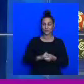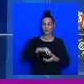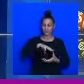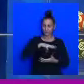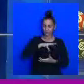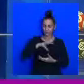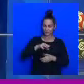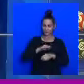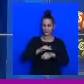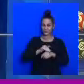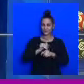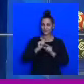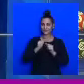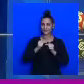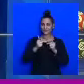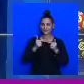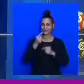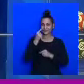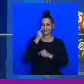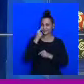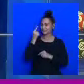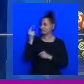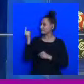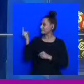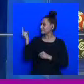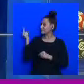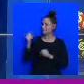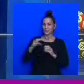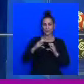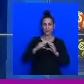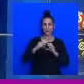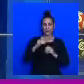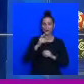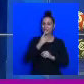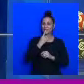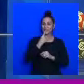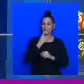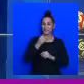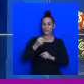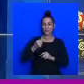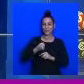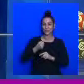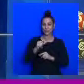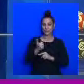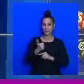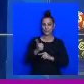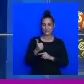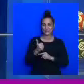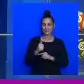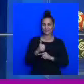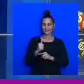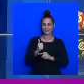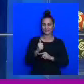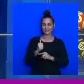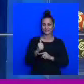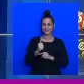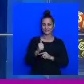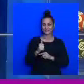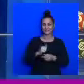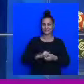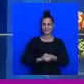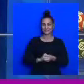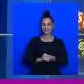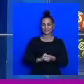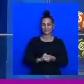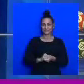O globo girando, você chamando, a sorte chegando. Bola vermelha, número 11.